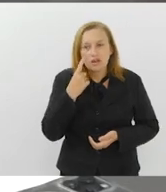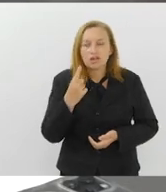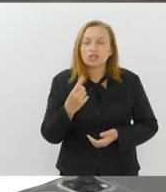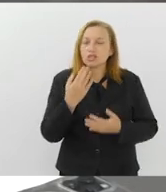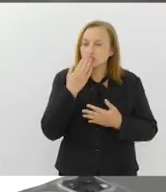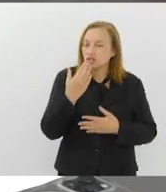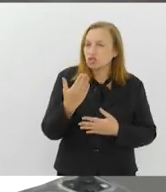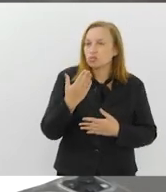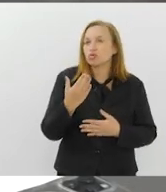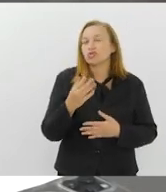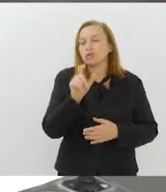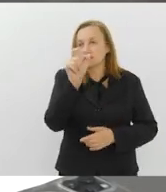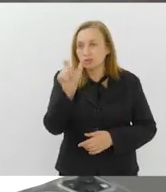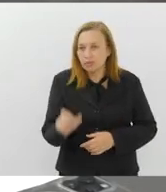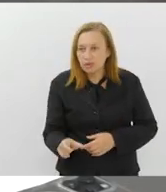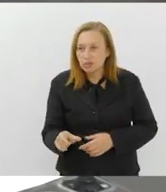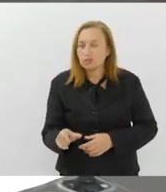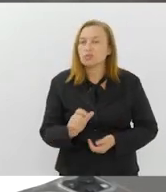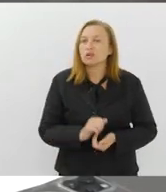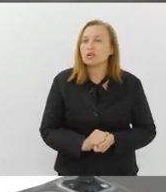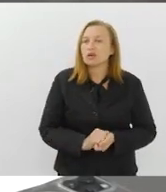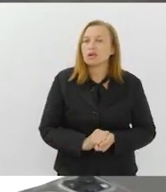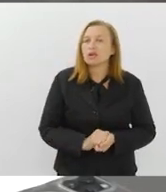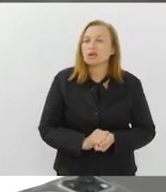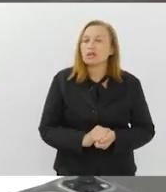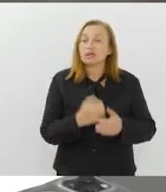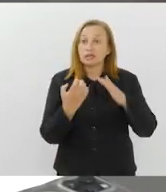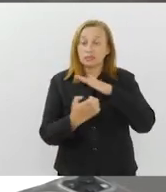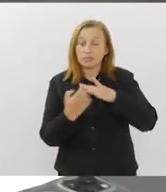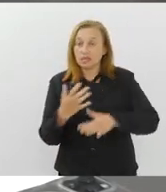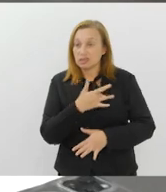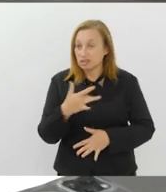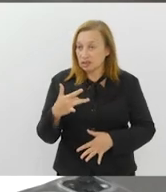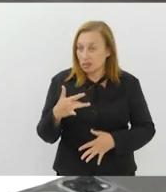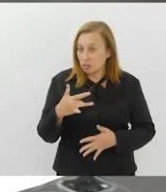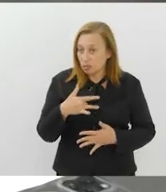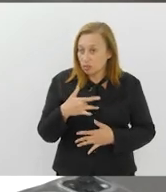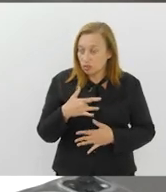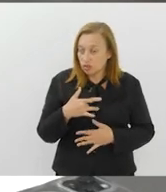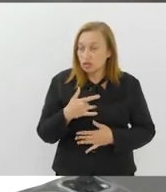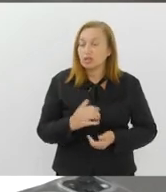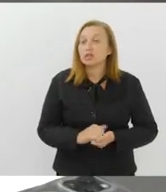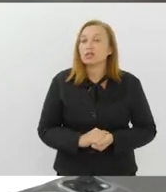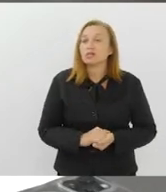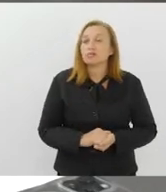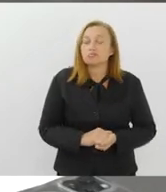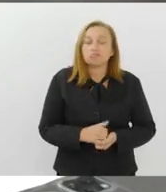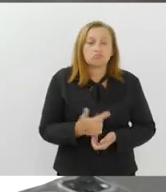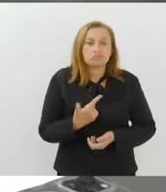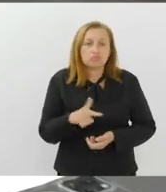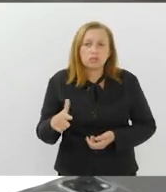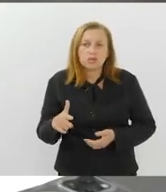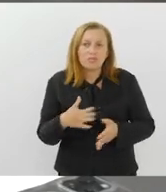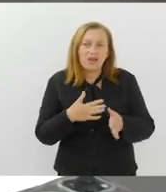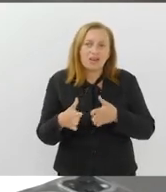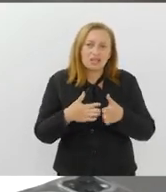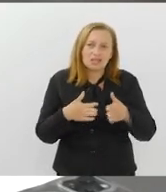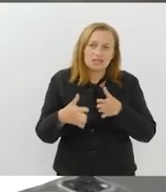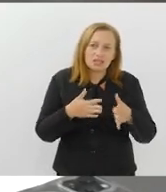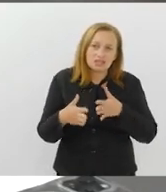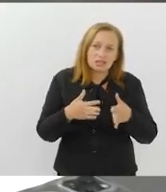de beneficiário. As operadoras de saúde, falando pelas operadoras da Fena de Saúde, nós não temos acesso